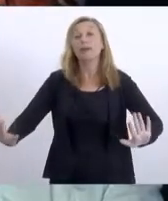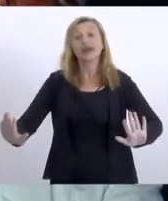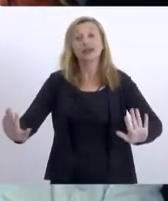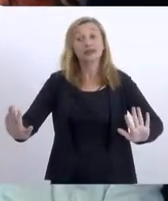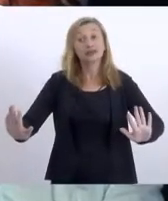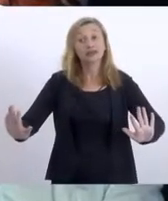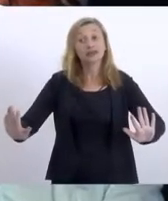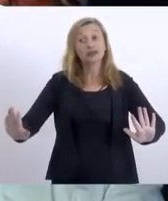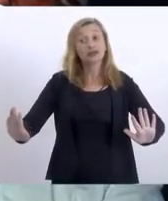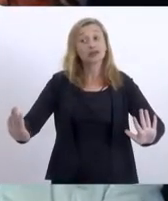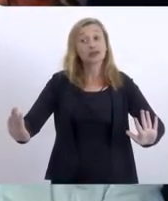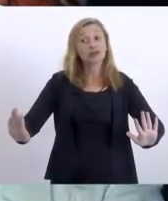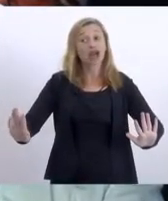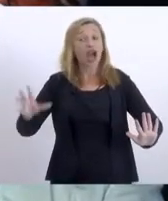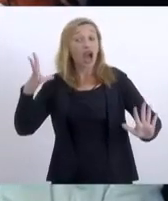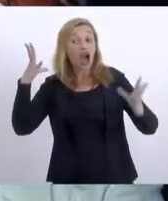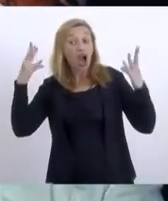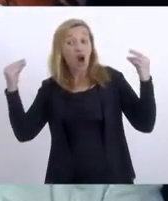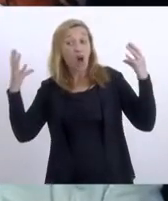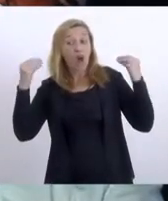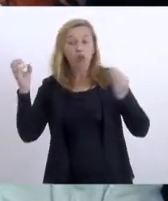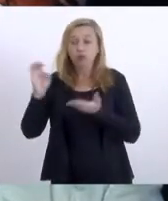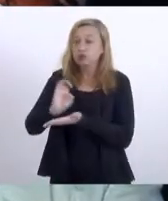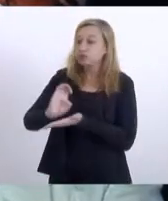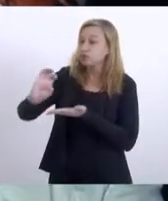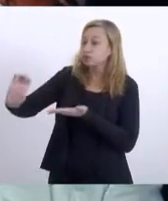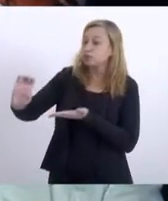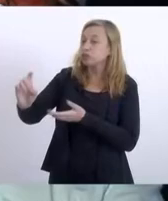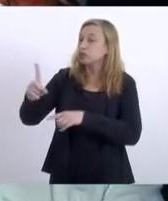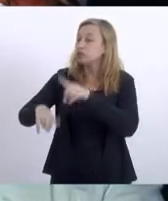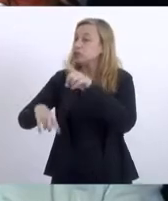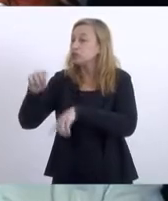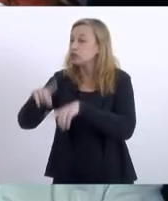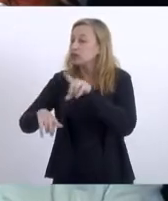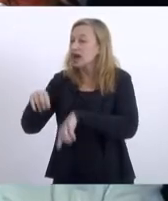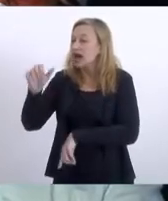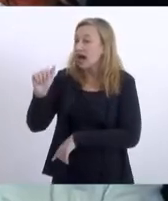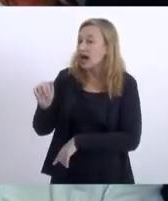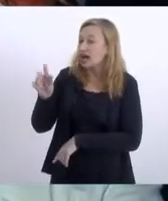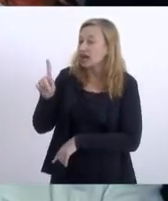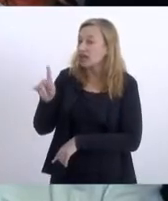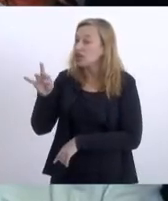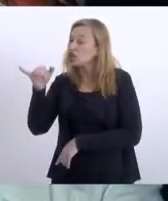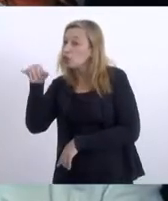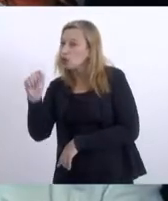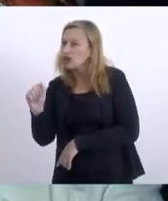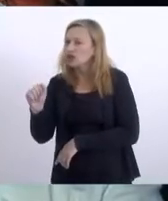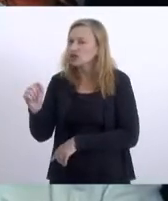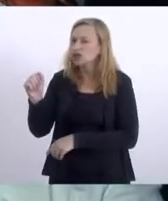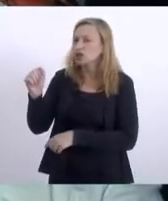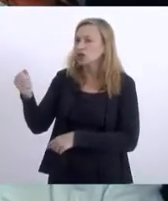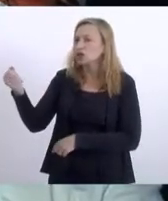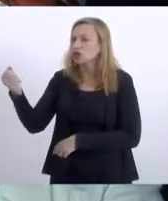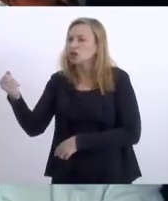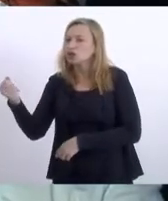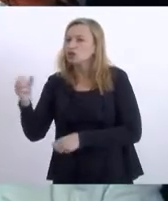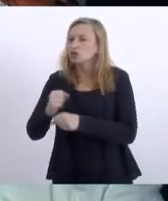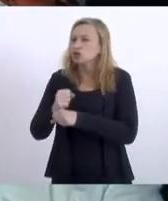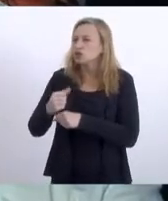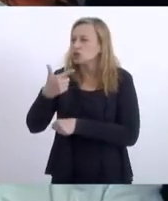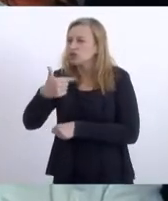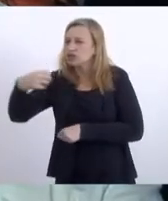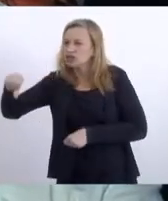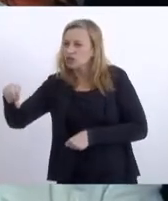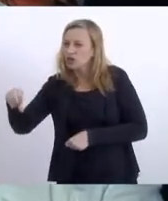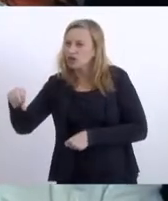detalhe. A Holanda exportou em produtos agrícolas em 2019 o que o Brasil exportou, em